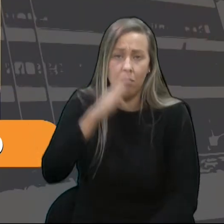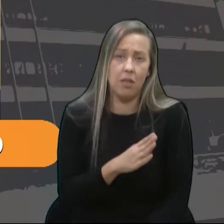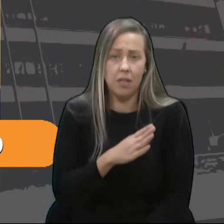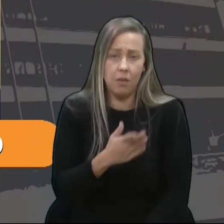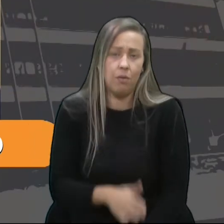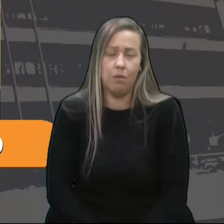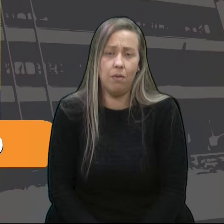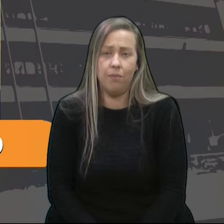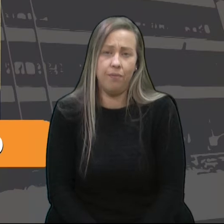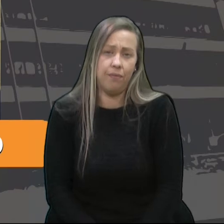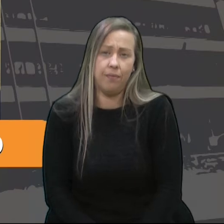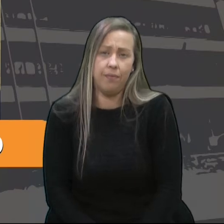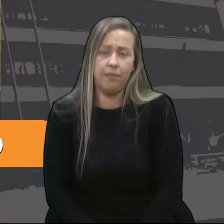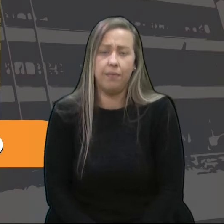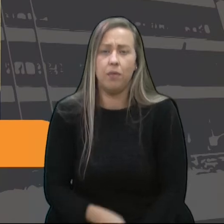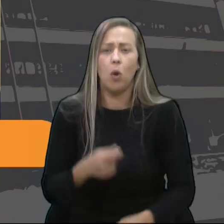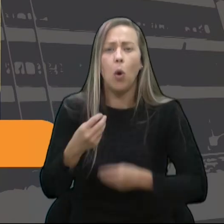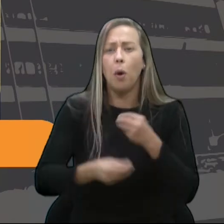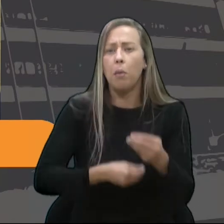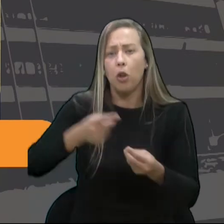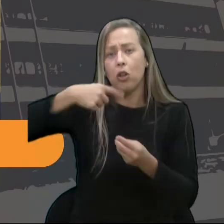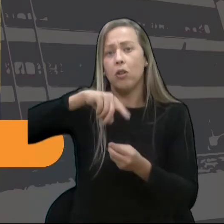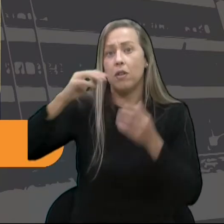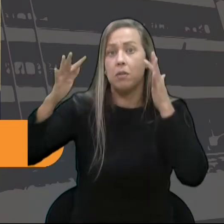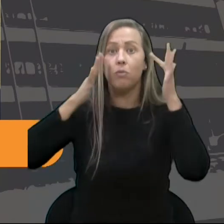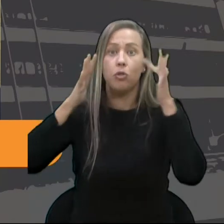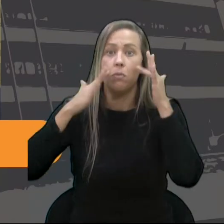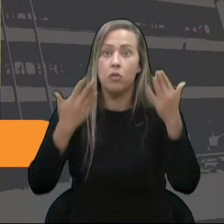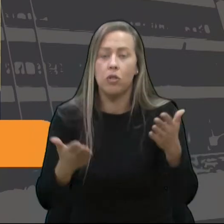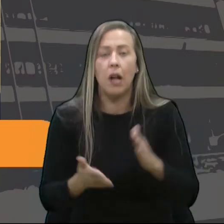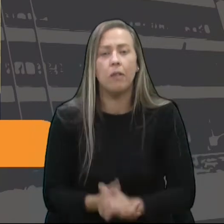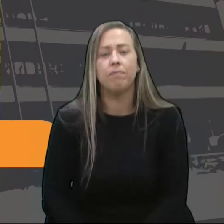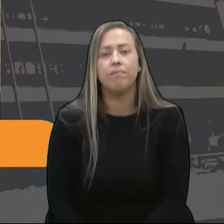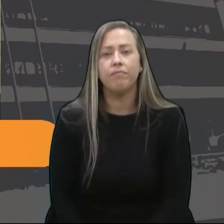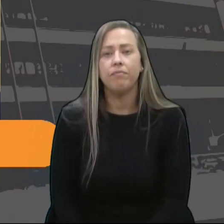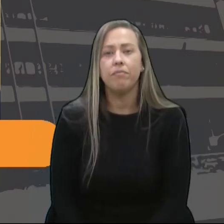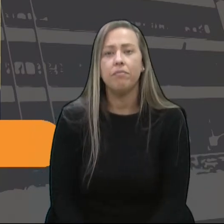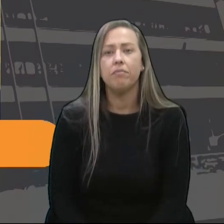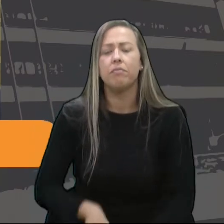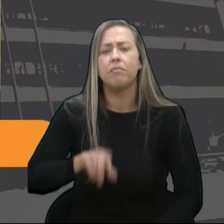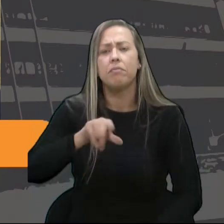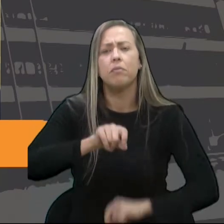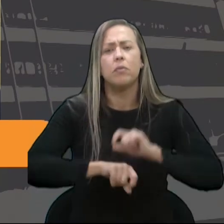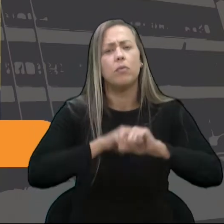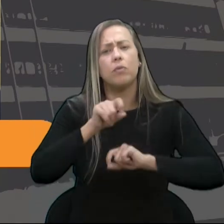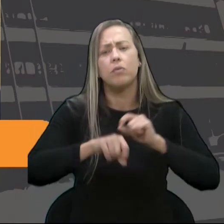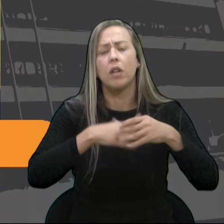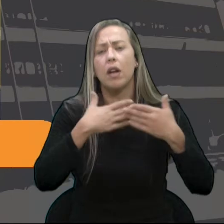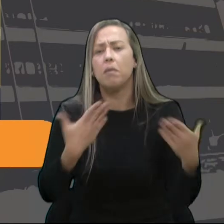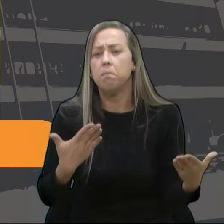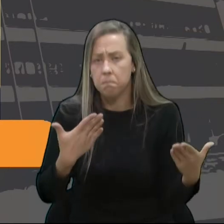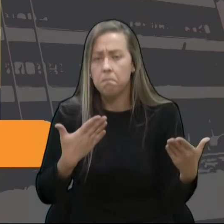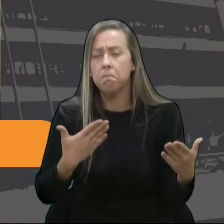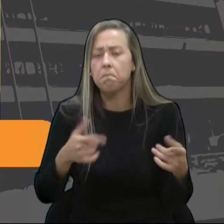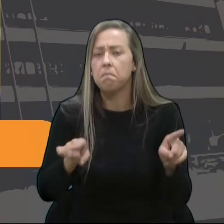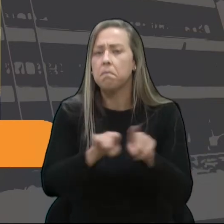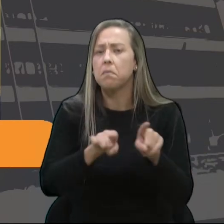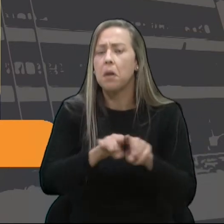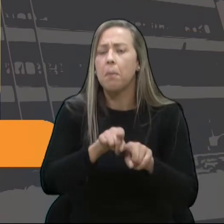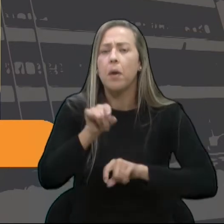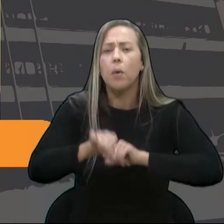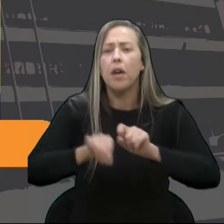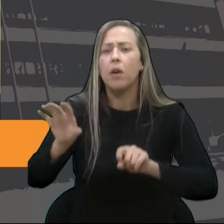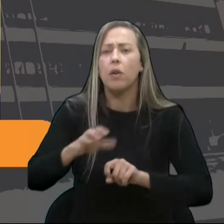que nós poderíamos imaginar. E isso, de certa forma, também